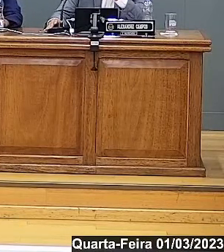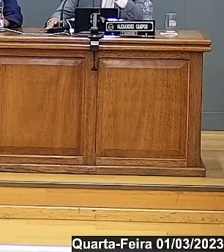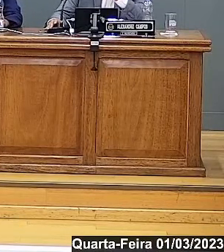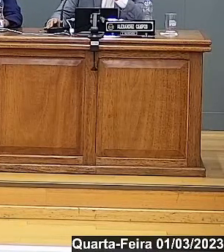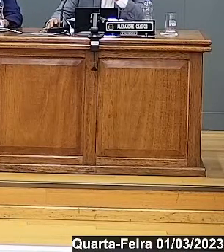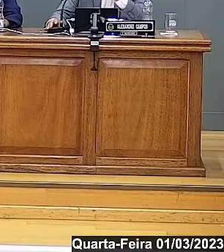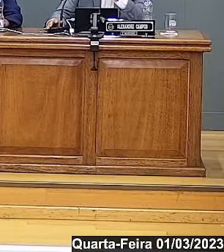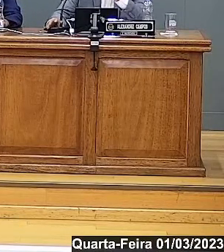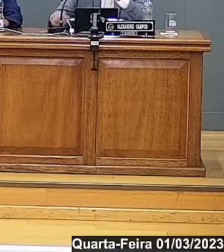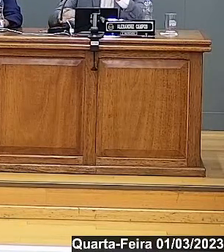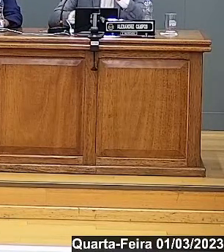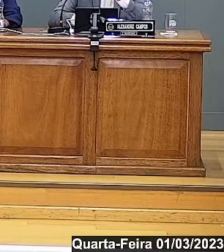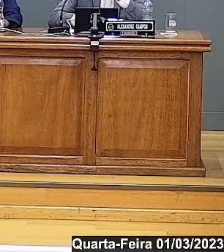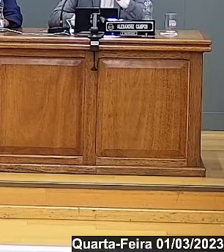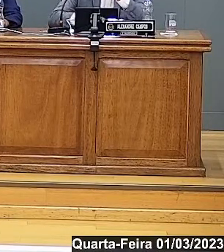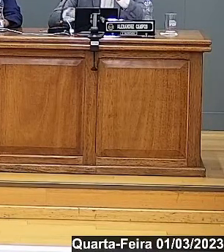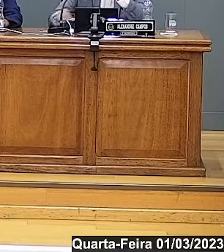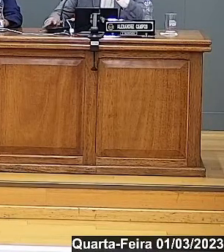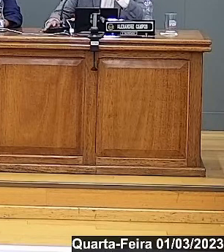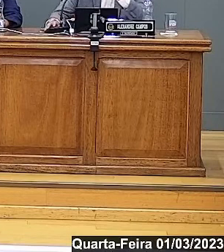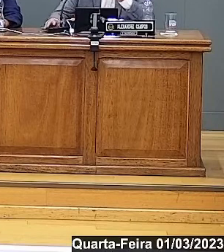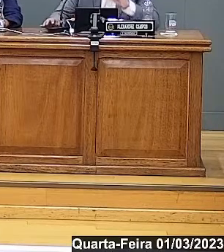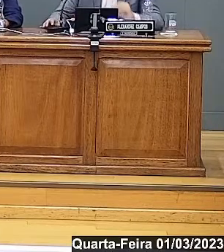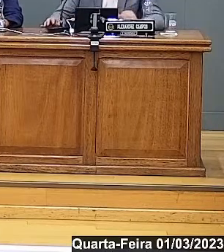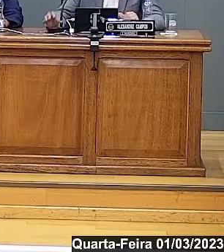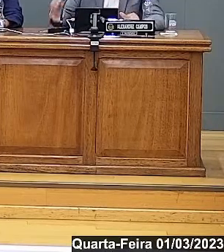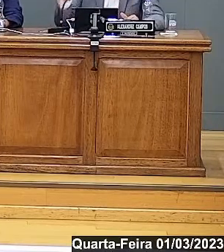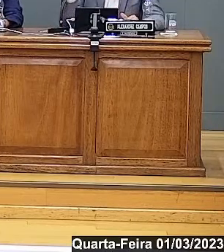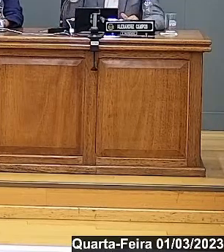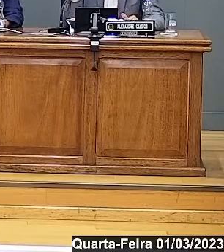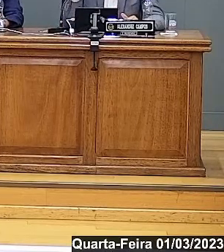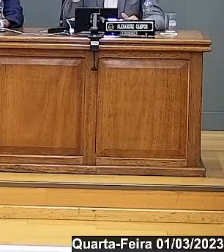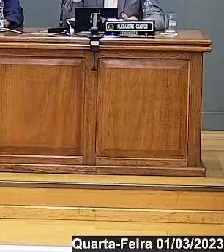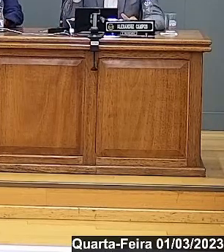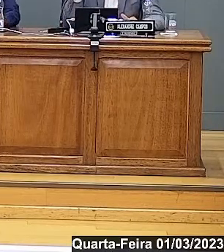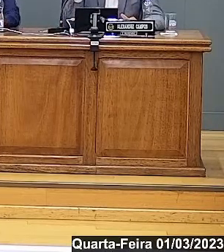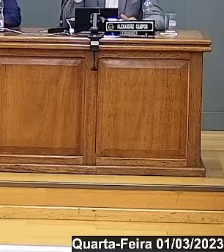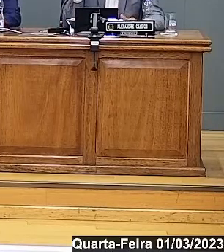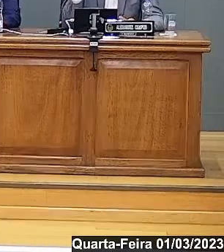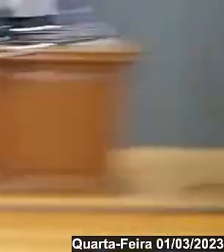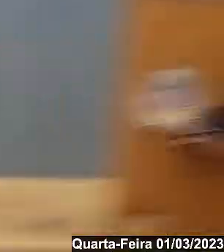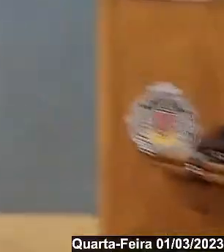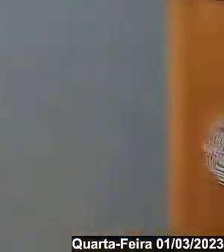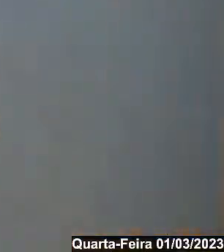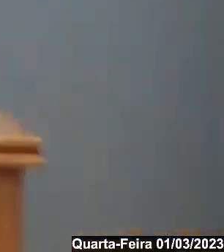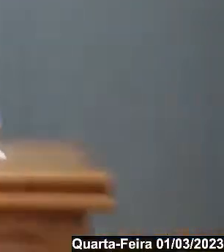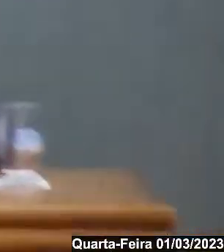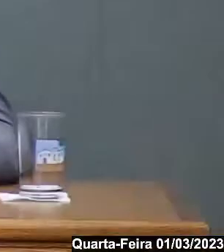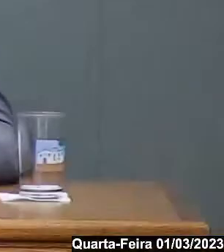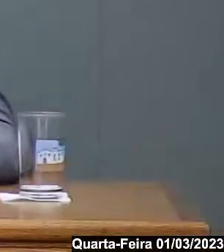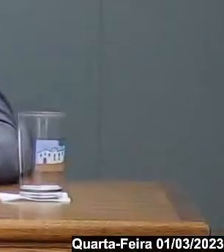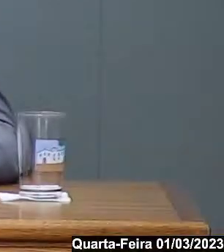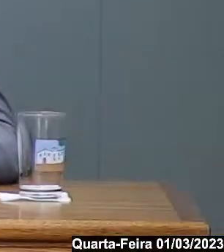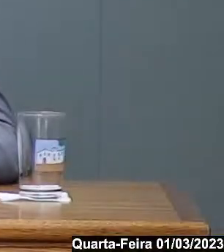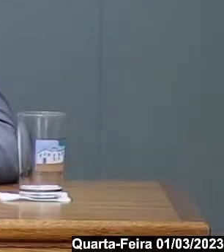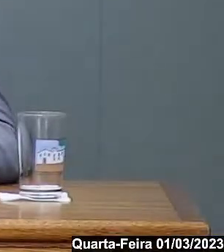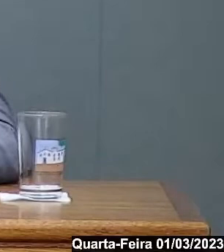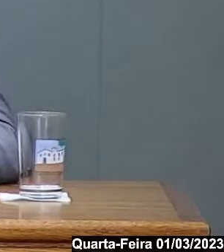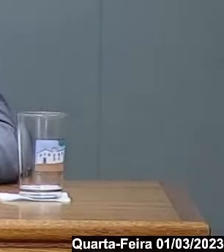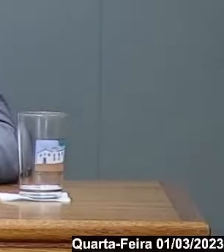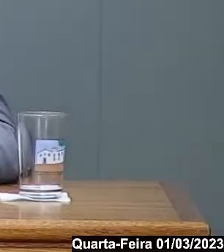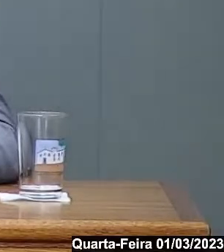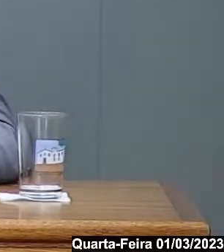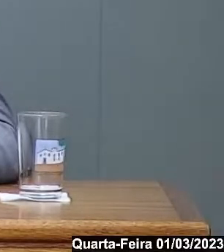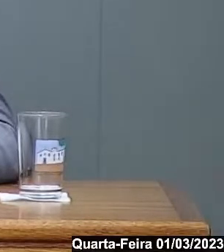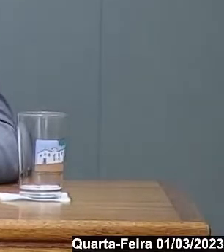Vereador Alexandre Campos. Com a palavra, vereador Alexandre Campos. Bom dia a todos, público presente, internauta que nos assiste através